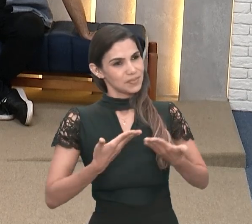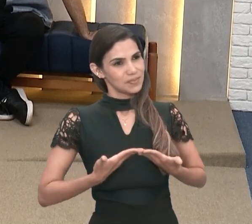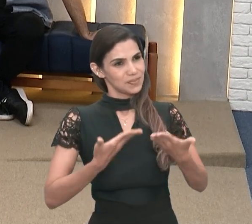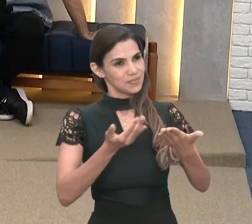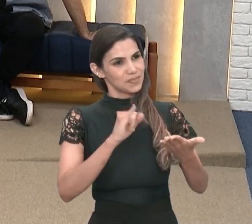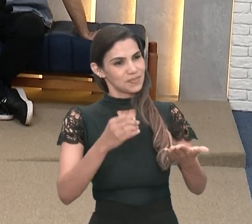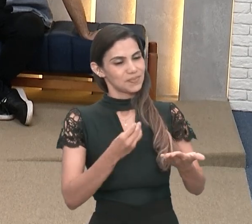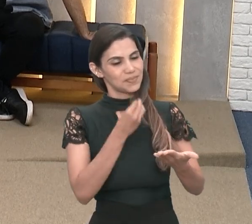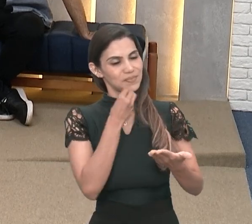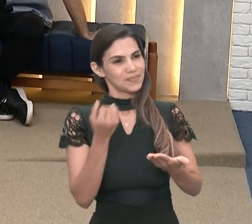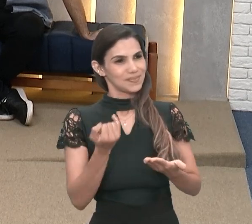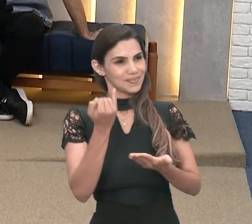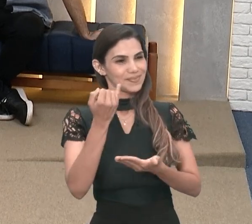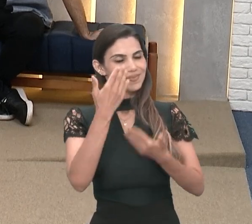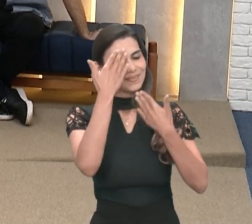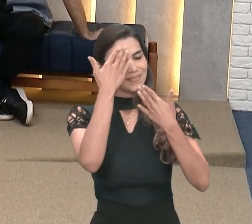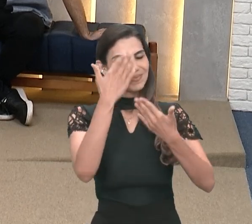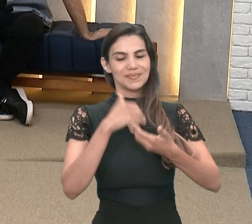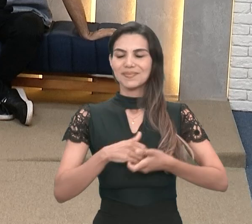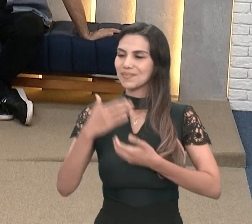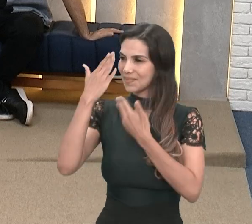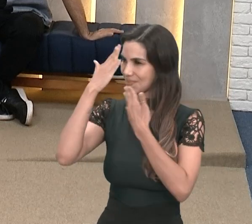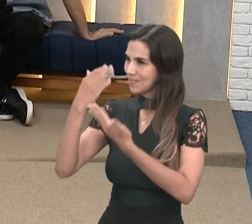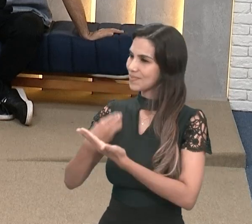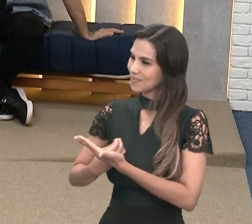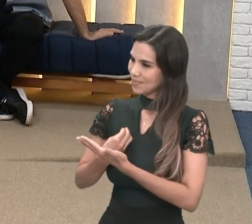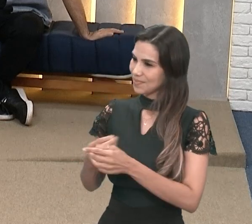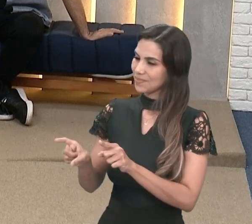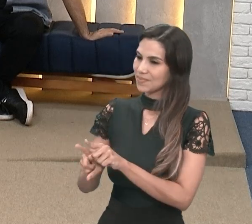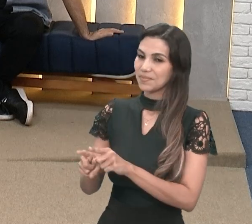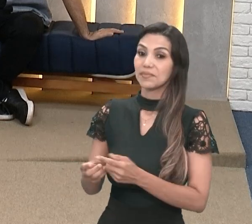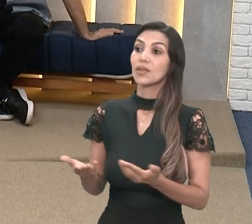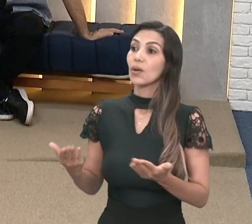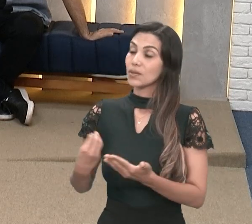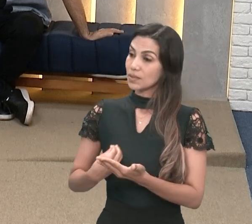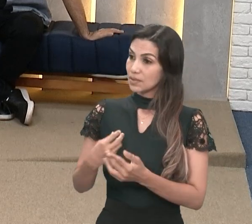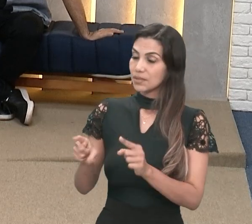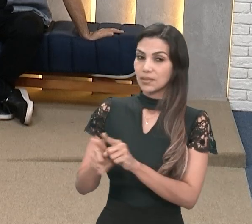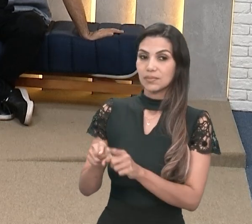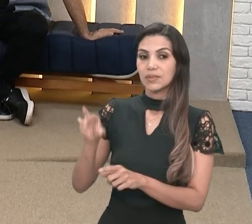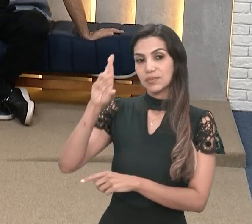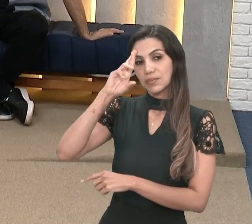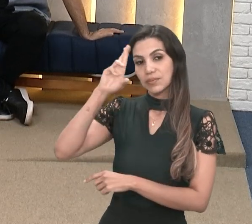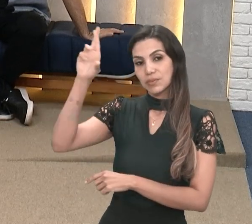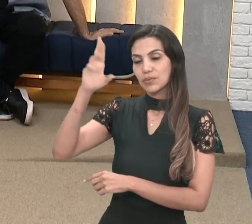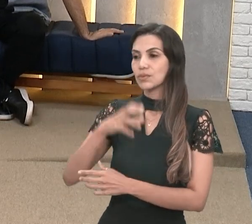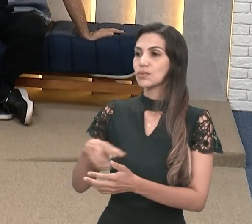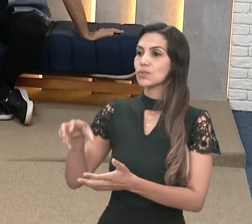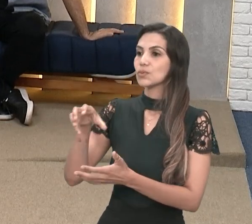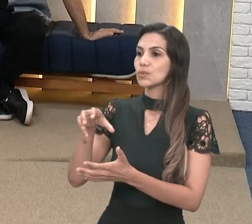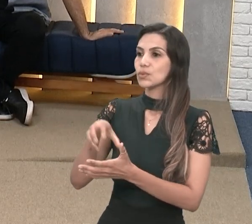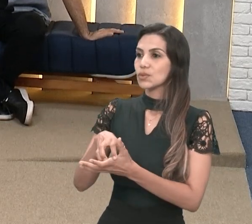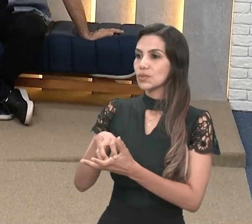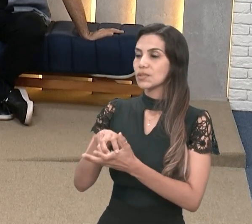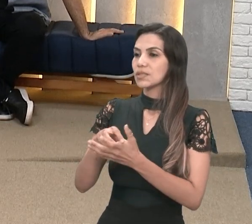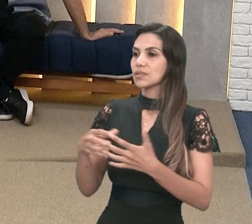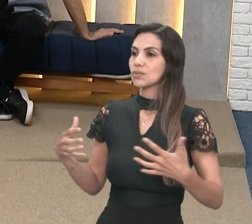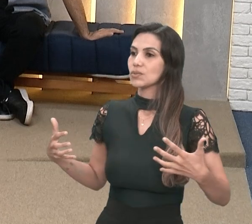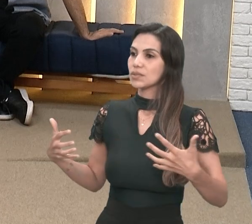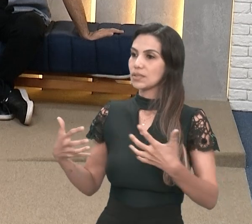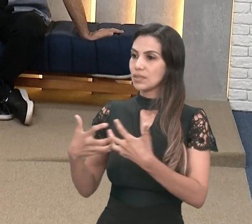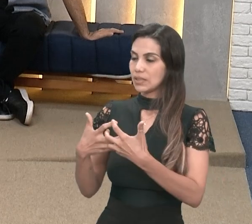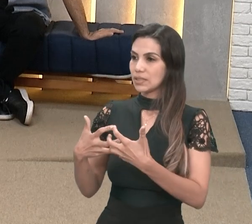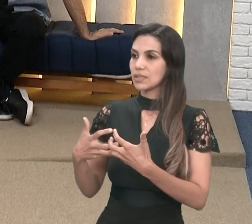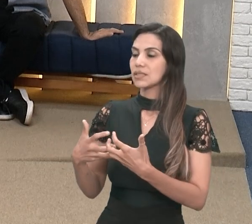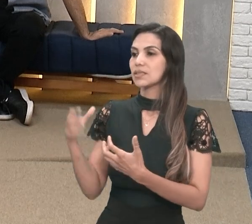tão importante. Obrigada. Obrigado pela presença também. E com a gente aqui também o diretor do Centro Integrado de Aprendizagem